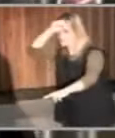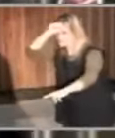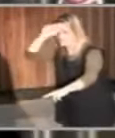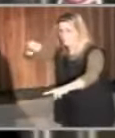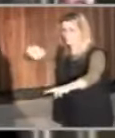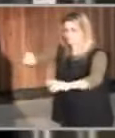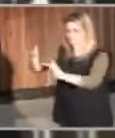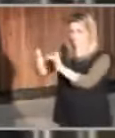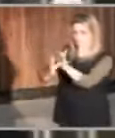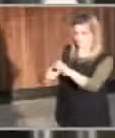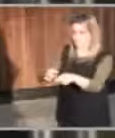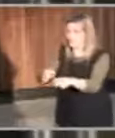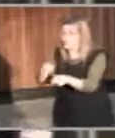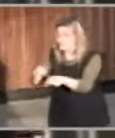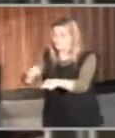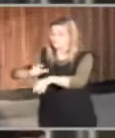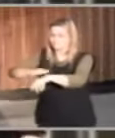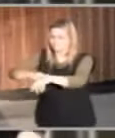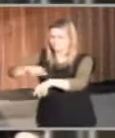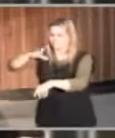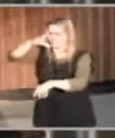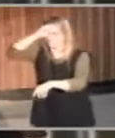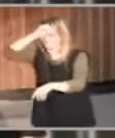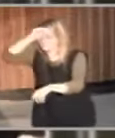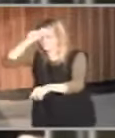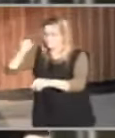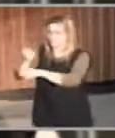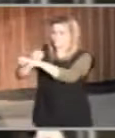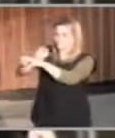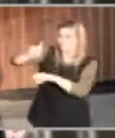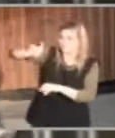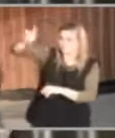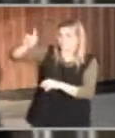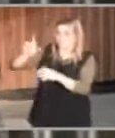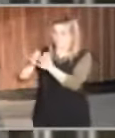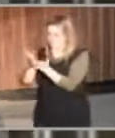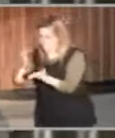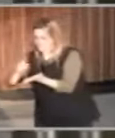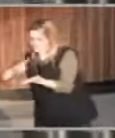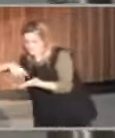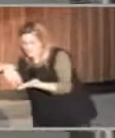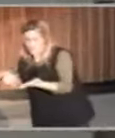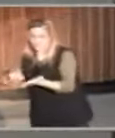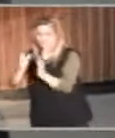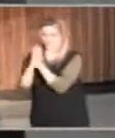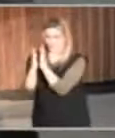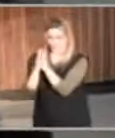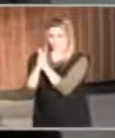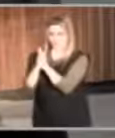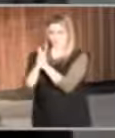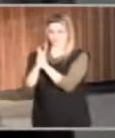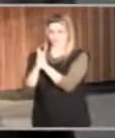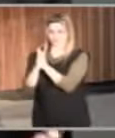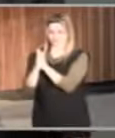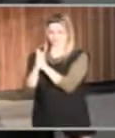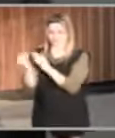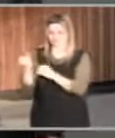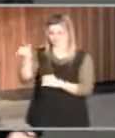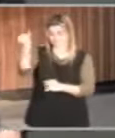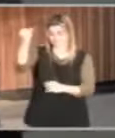desses valores não foram introjetados em nós e por isso a gente não está vivendo esses valores na próxima